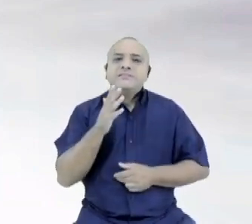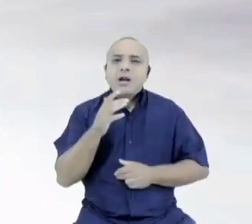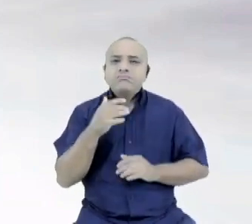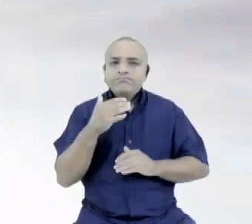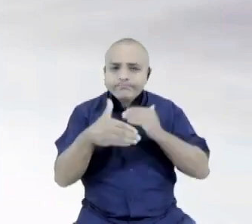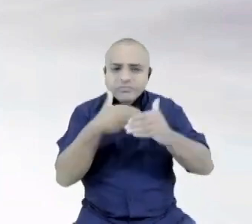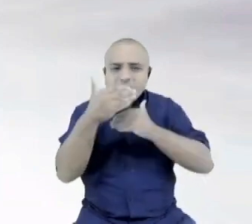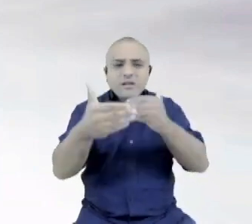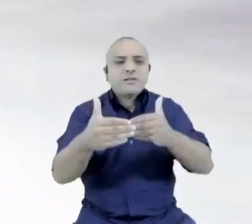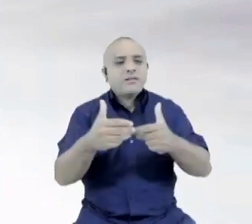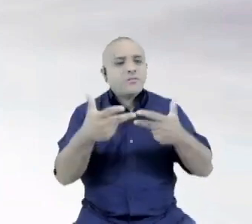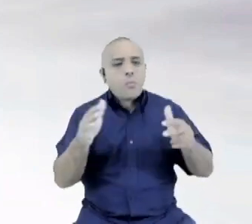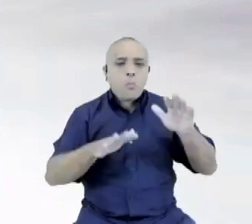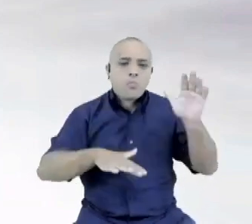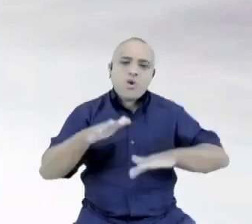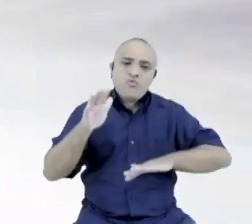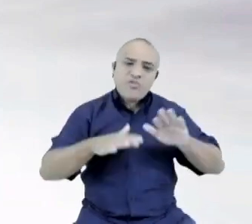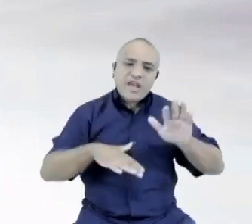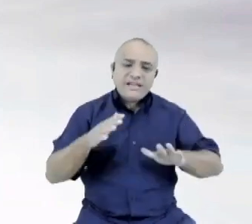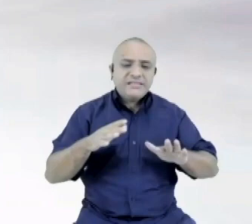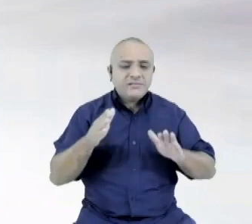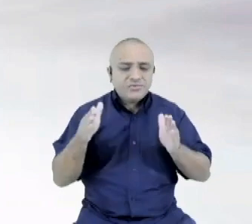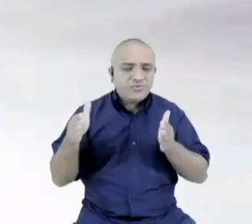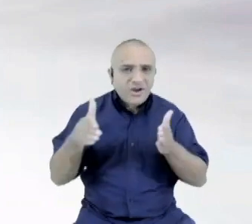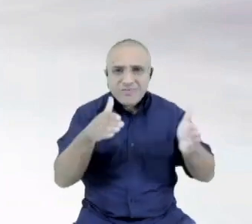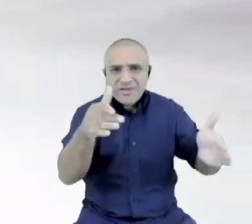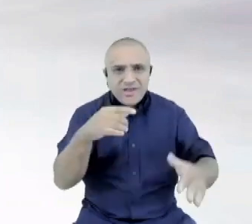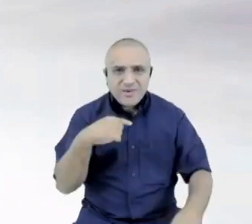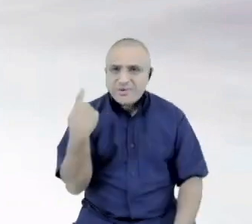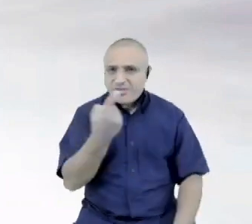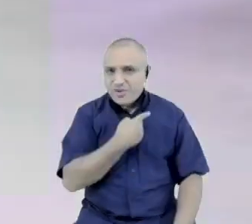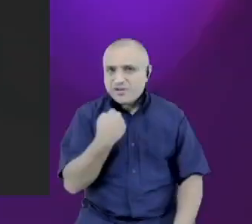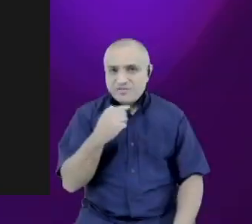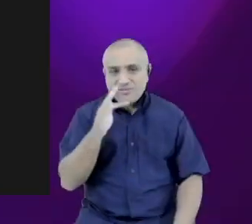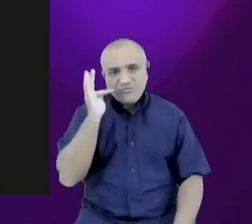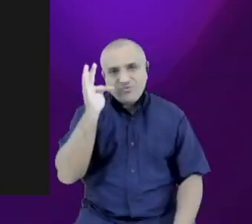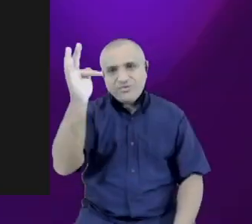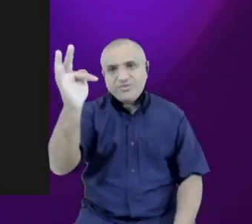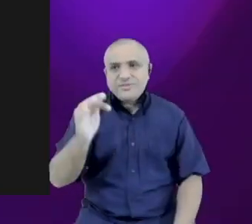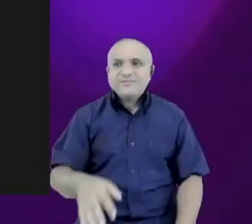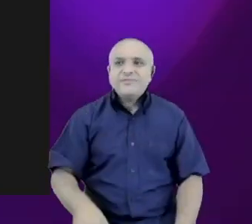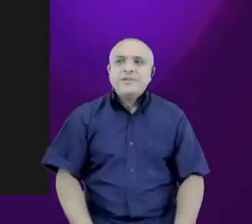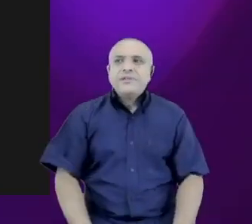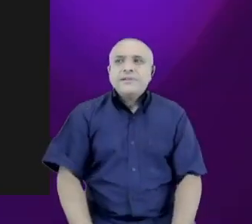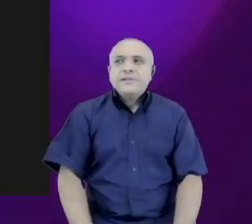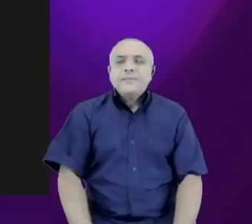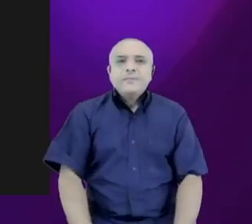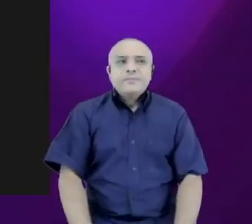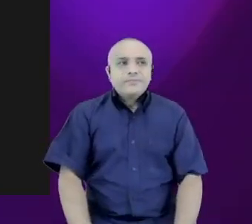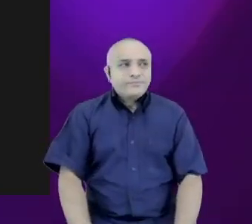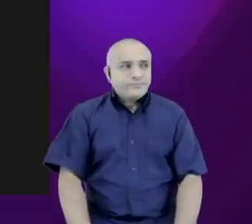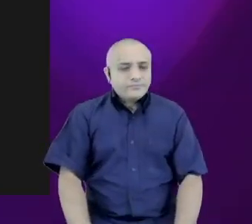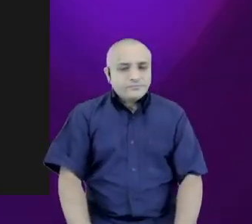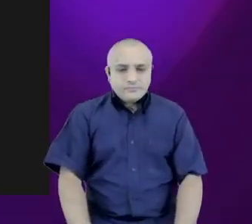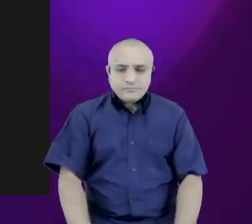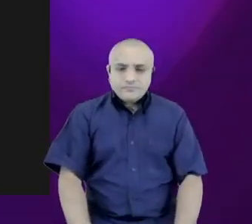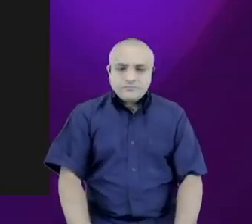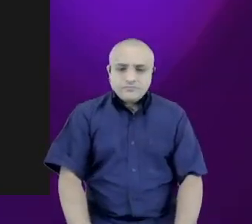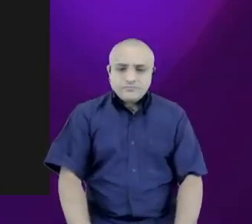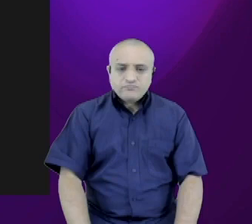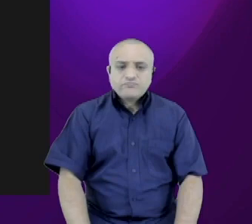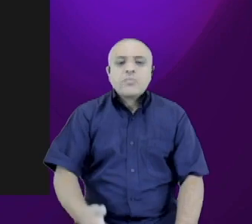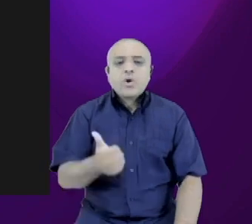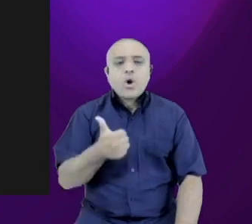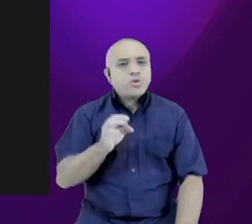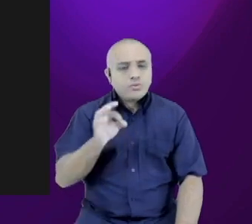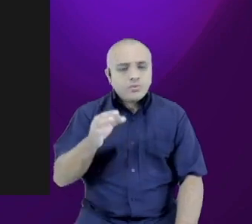estabelecendo talvez um horizonte aí para a gente no futuro. Ótimo, obrigado, pessoal. A última pergunta